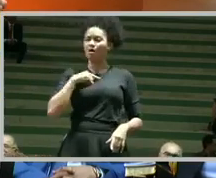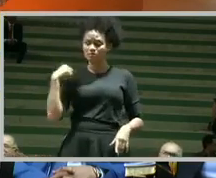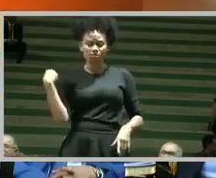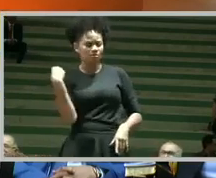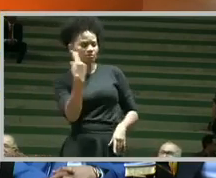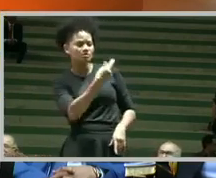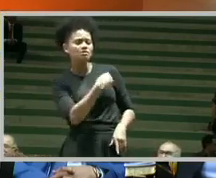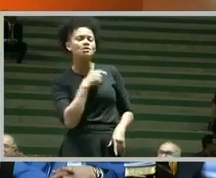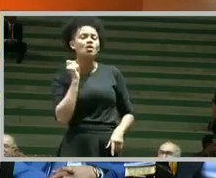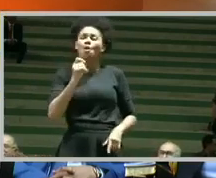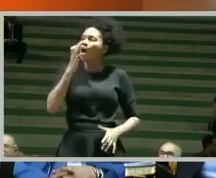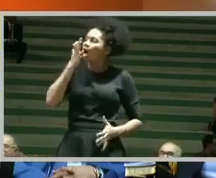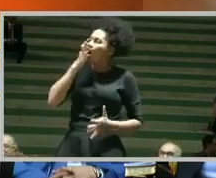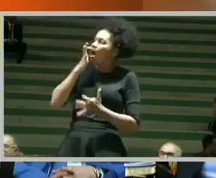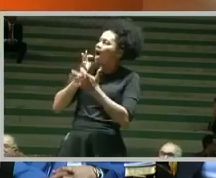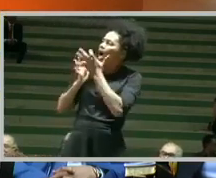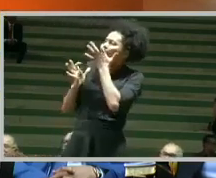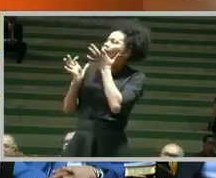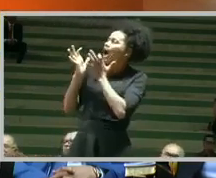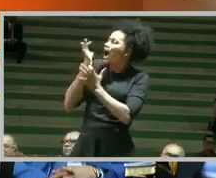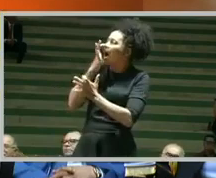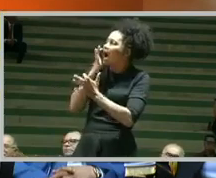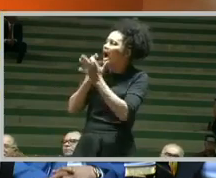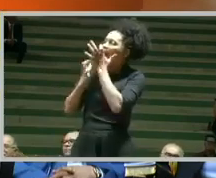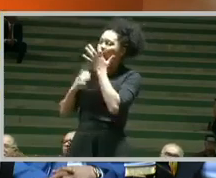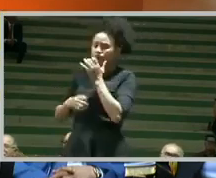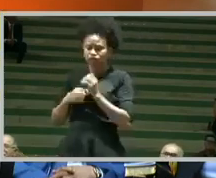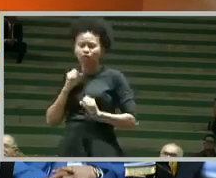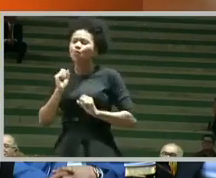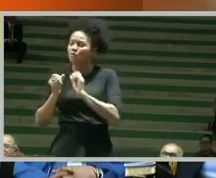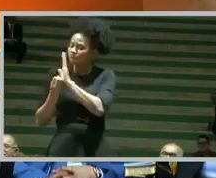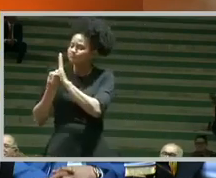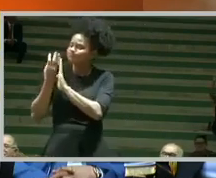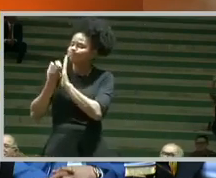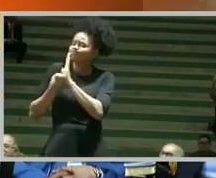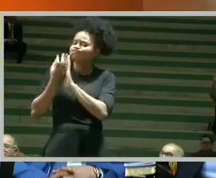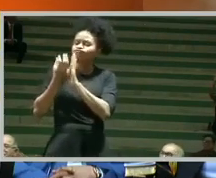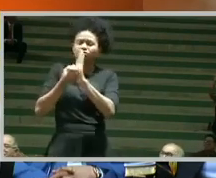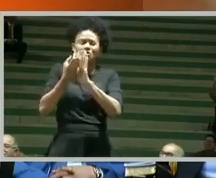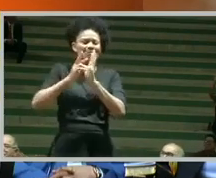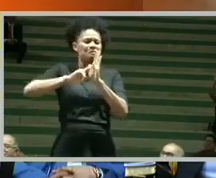nós é admirarmos as obras.